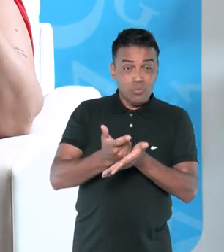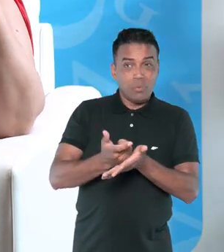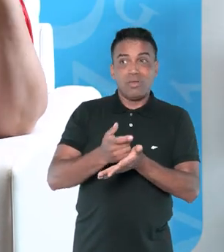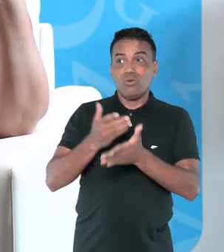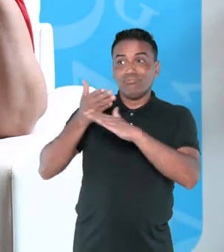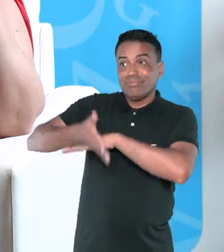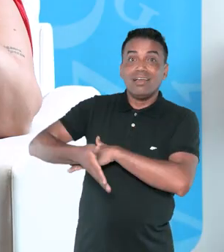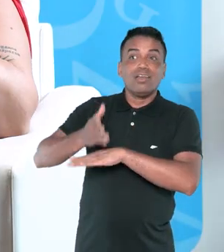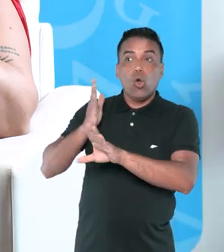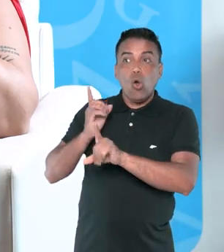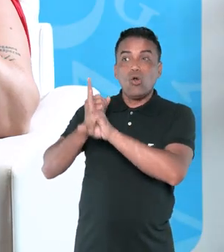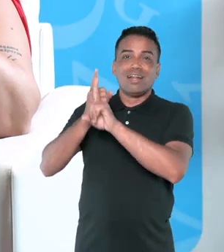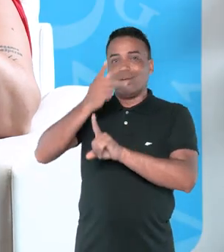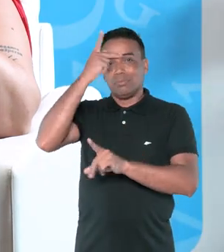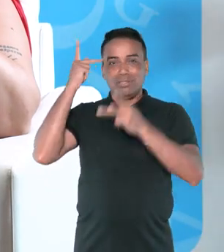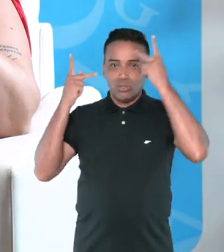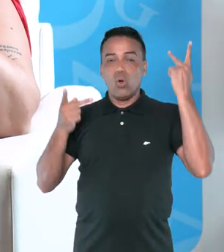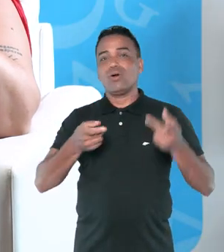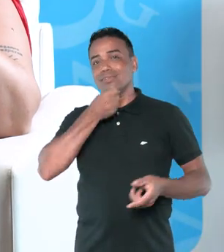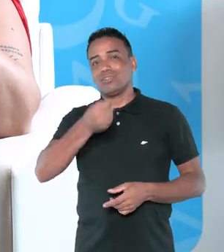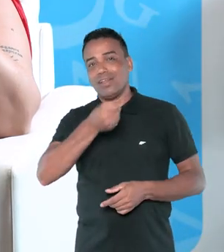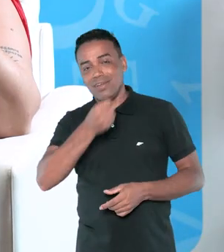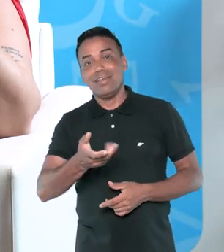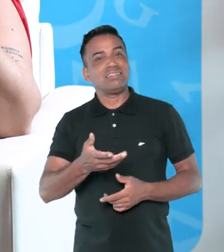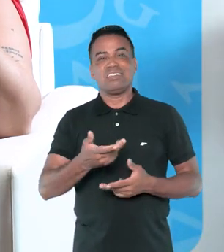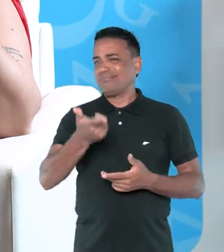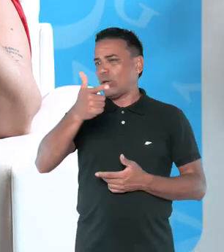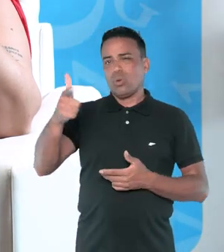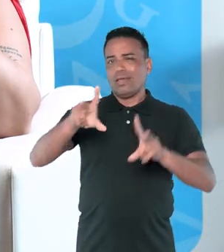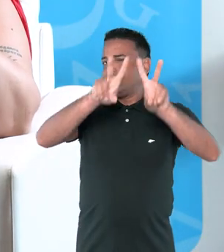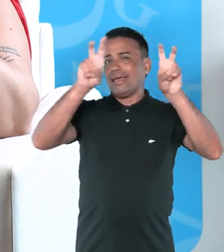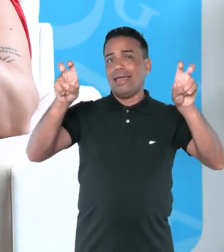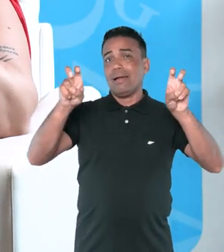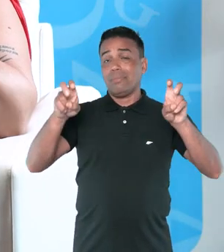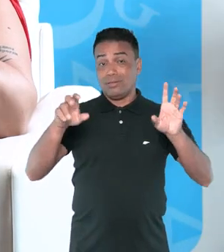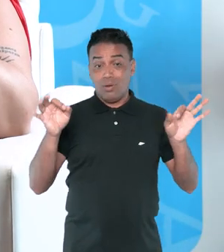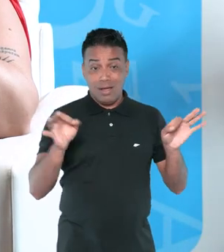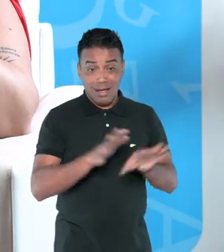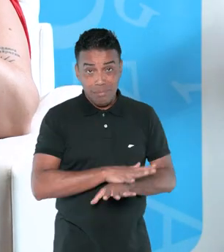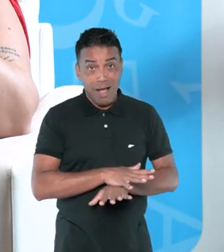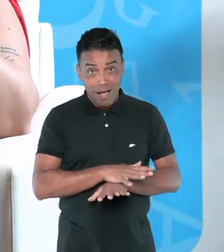lugares. Então, eu nem tenho muito tema. O próximo, inclusive, eu não tenho. Depois do Delírio São Pedro, eu não sei o que é que vai